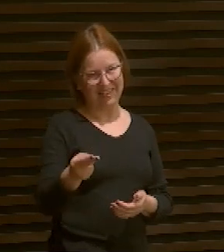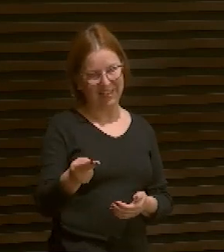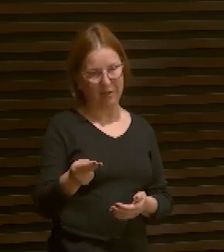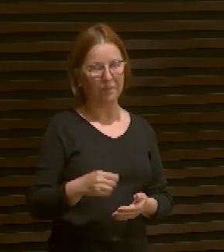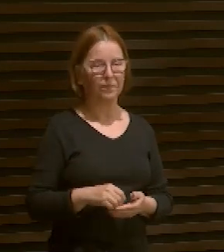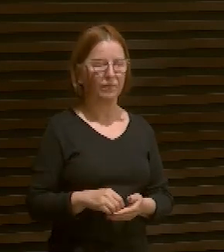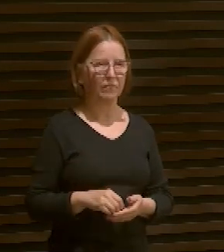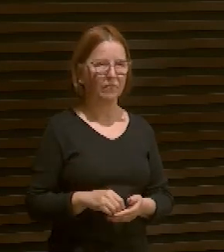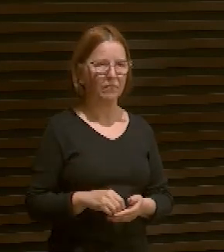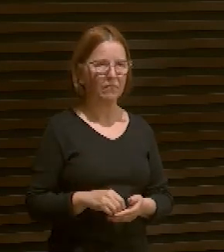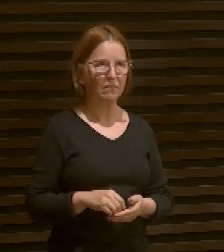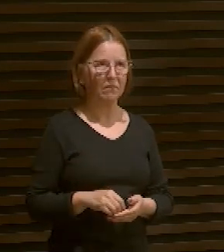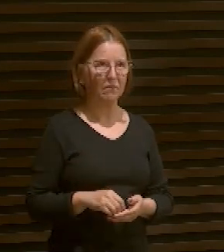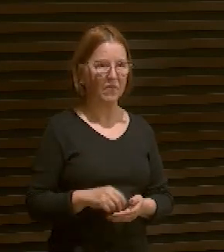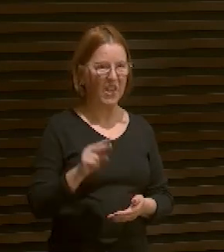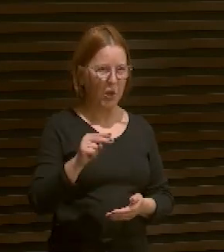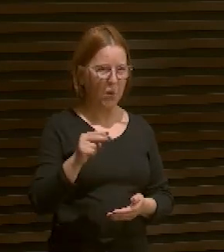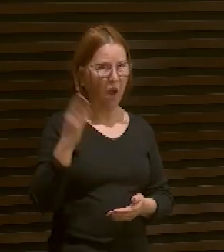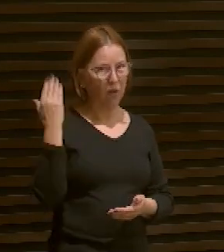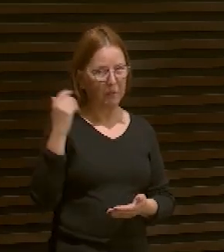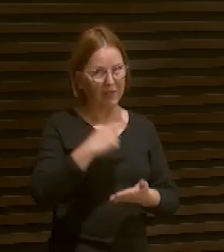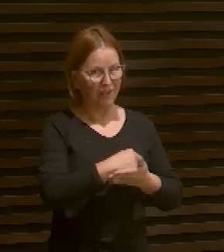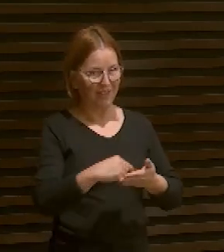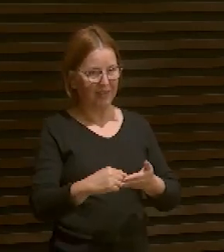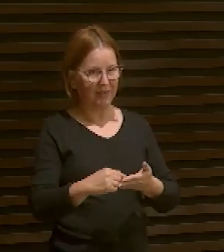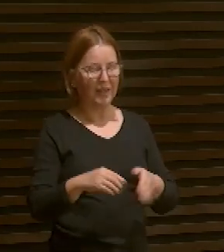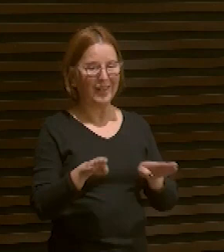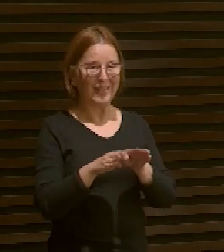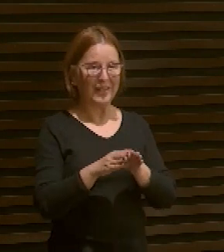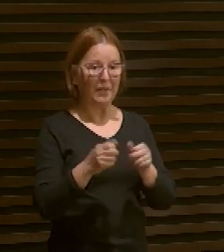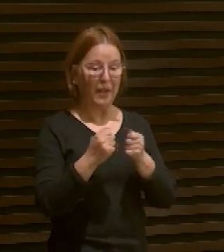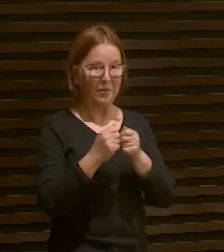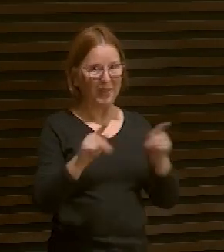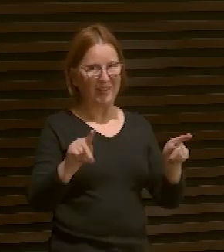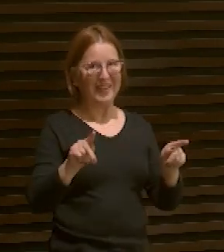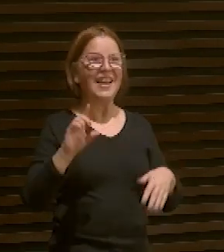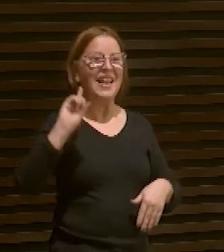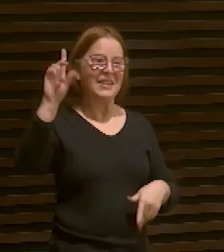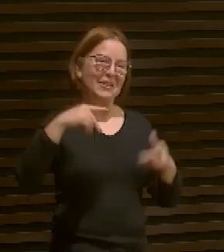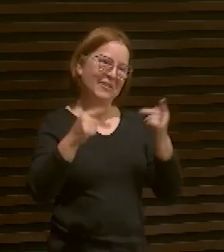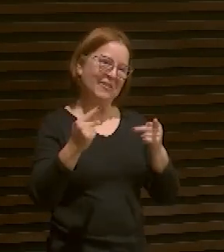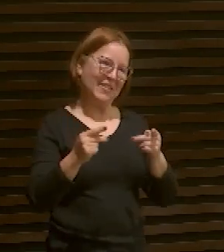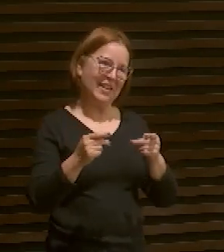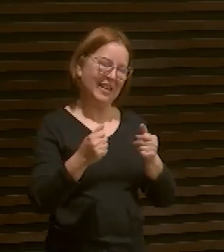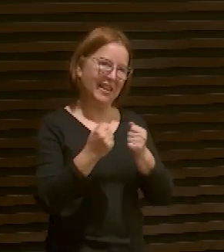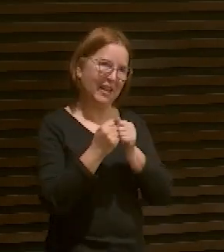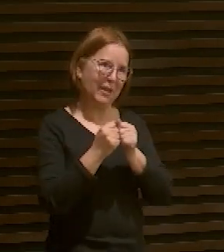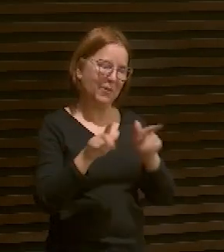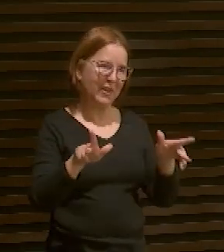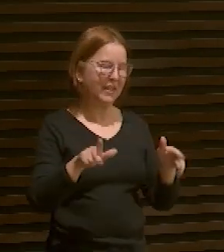foi lá em Gênesis, também lá em Apocalipse, Deus diz assim em Apocalipse